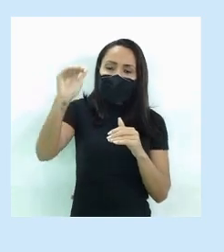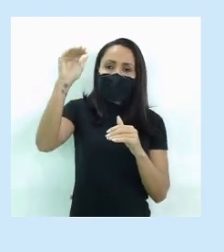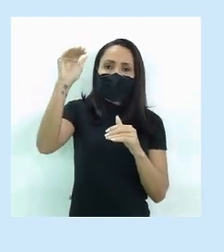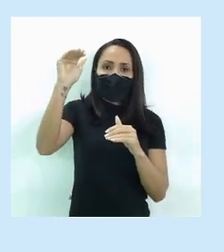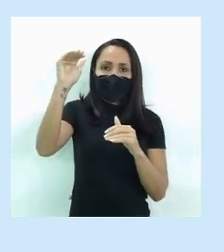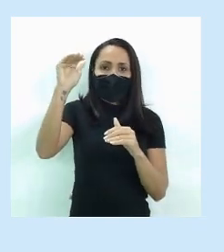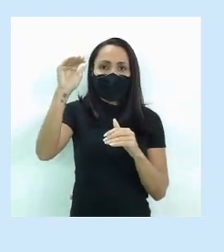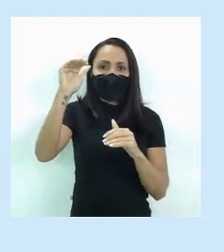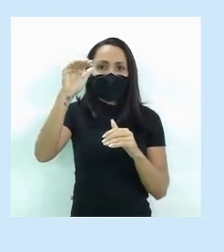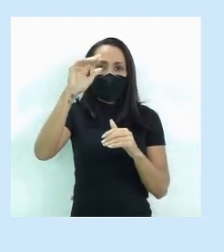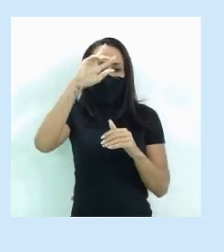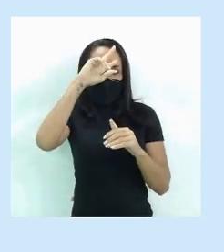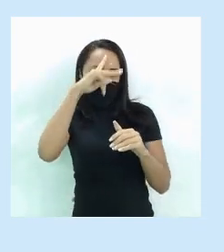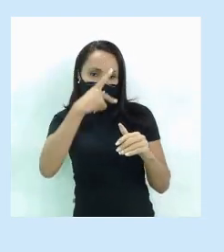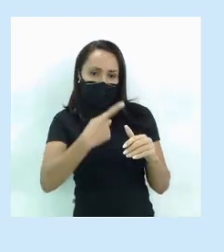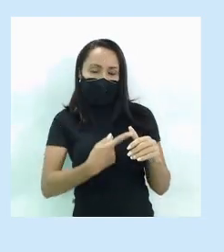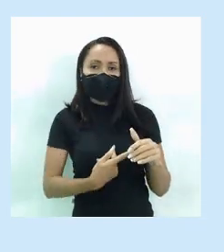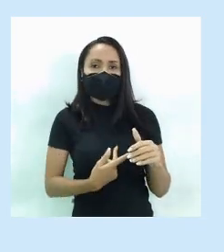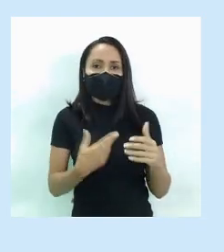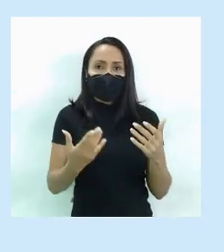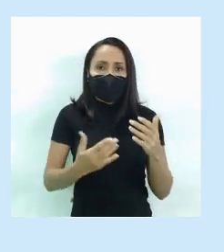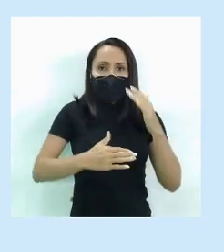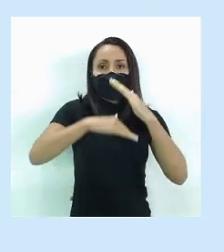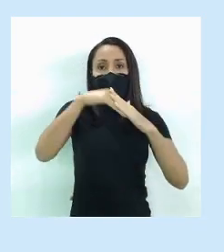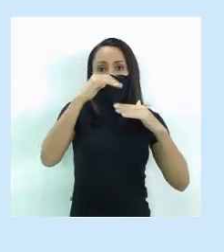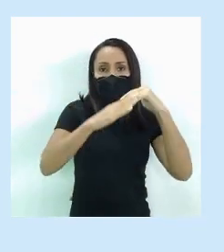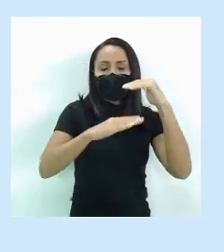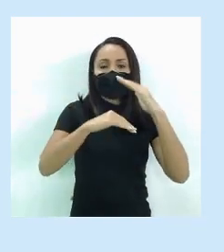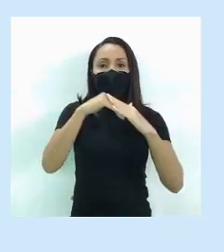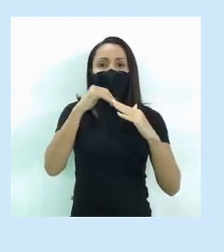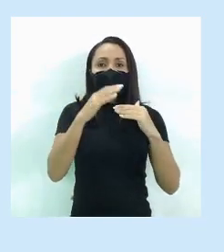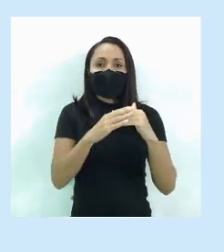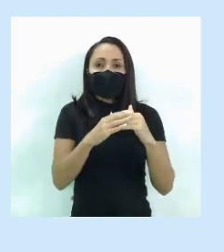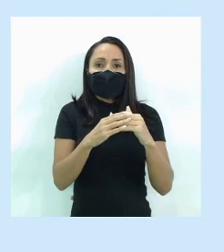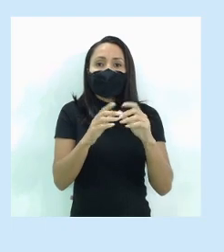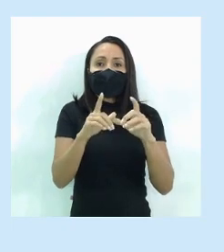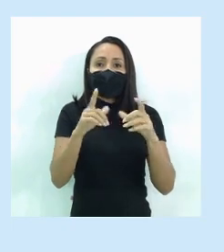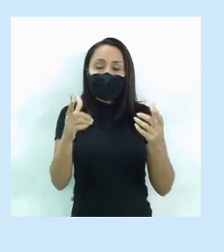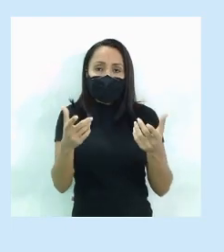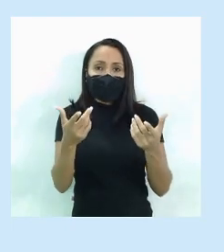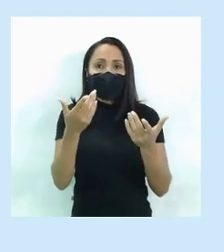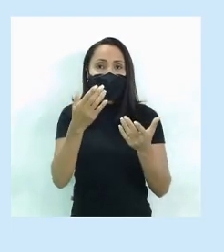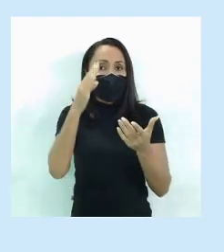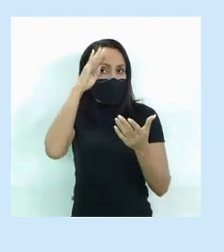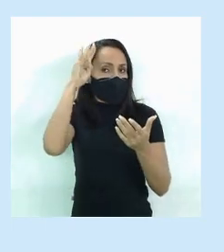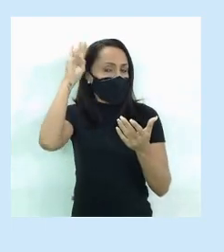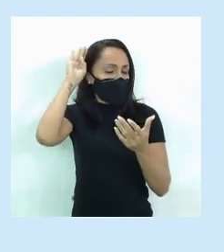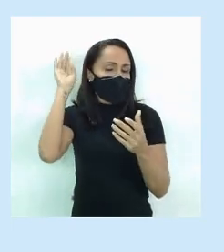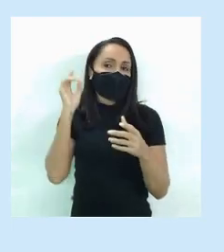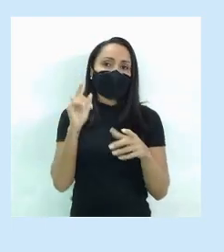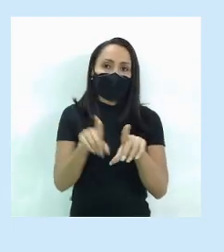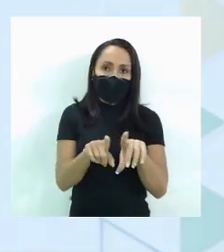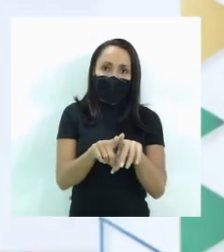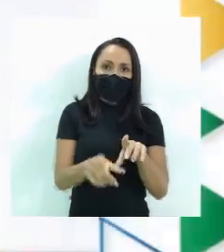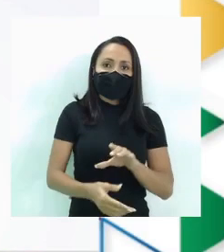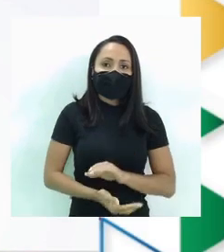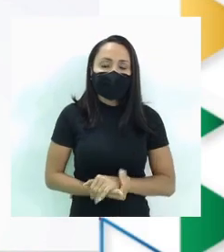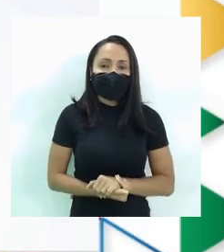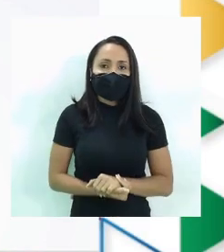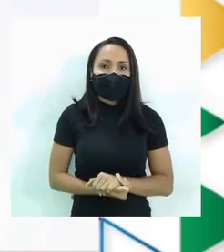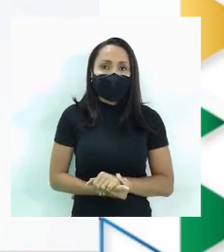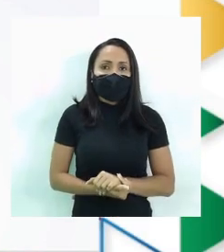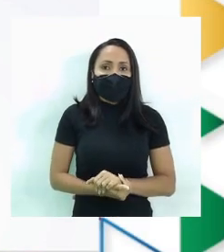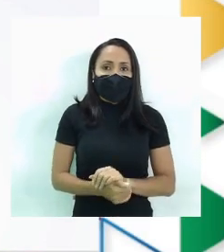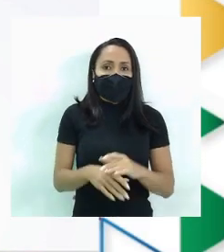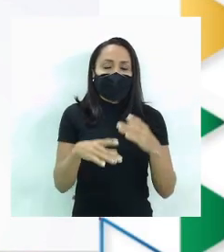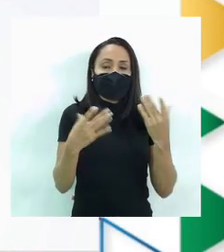crescimento pessoal, no seu crescimento profissional, no seu conhecimento acadêmico também, tá certo? Vamos lá. As